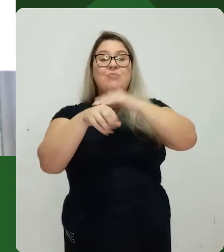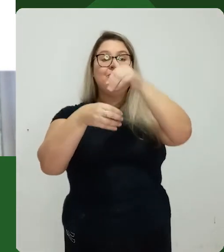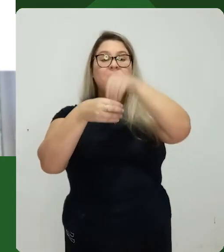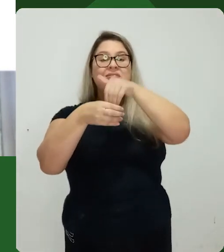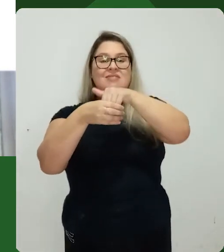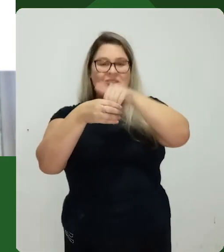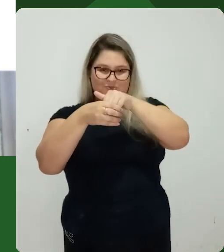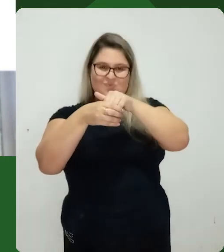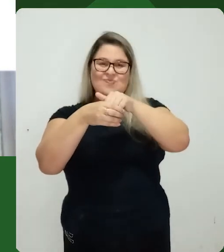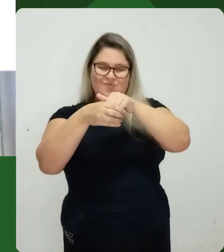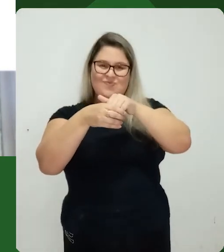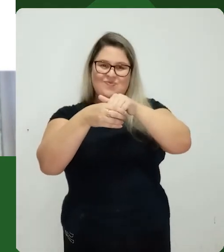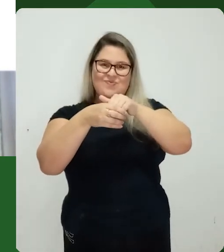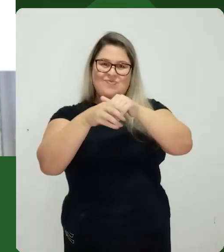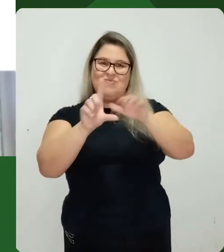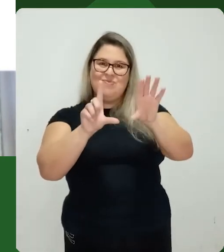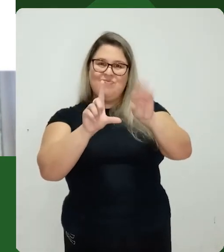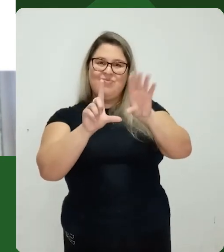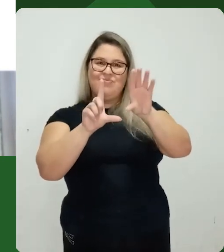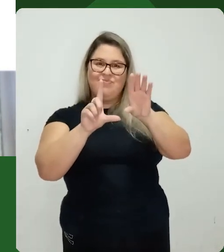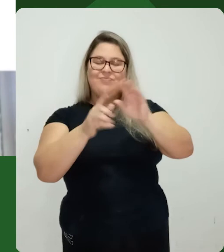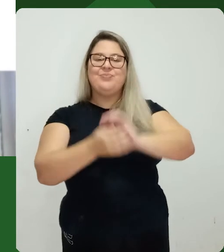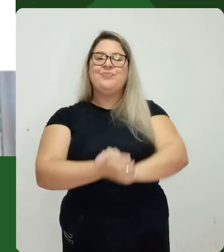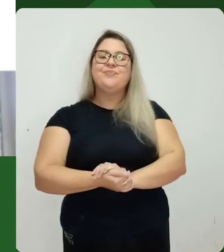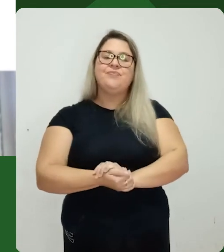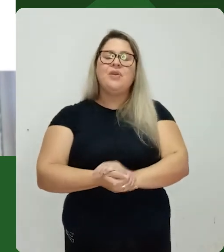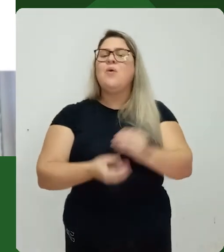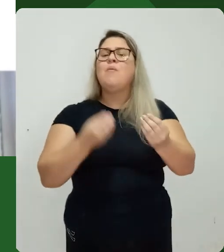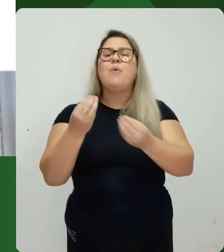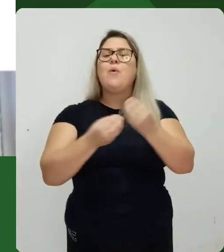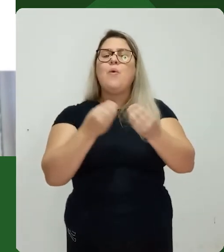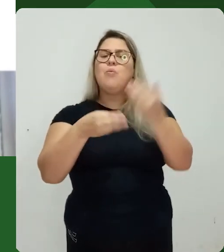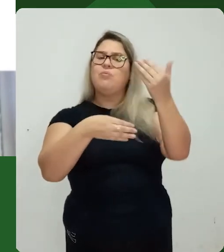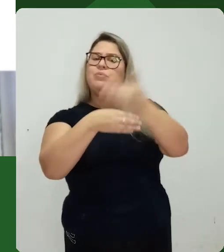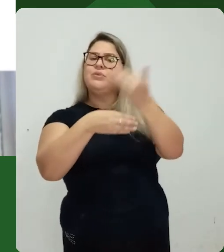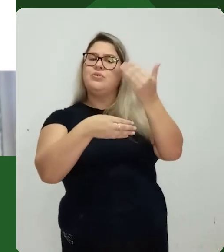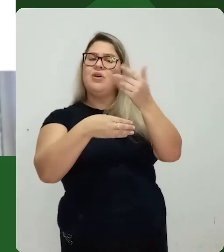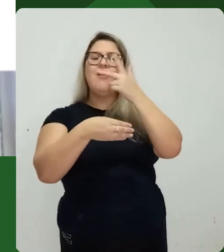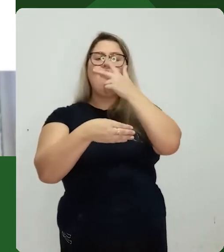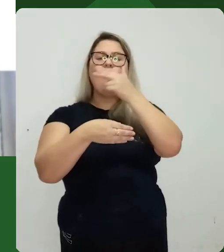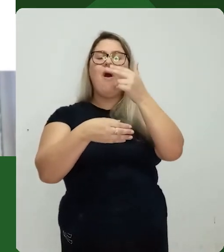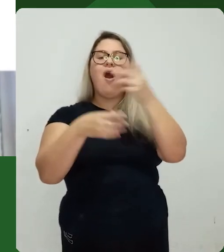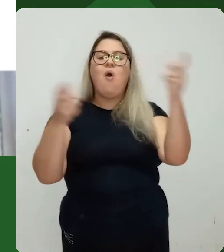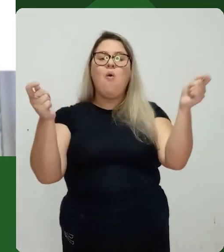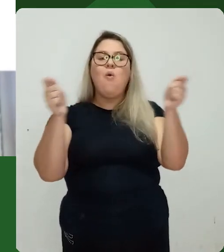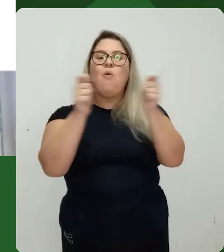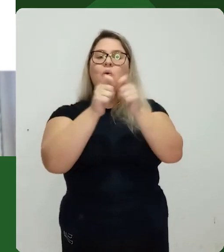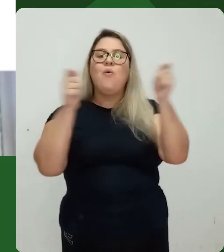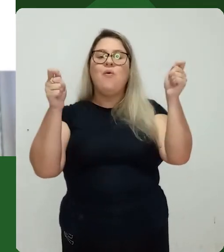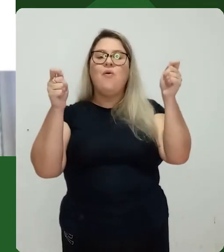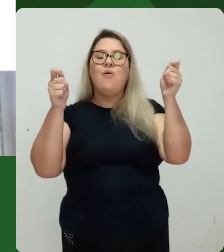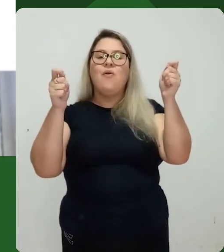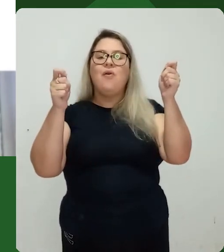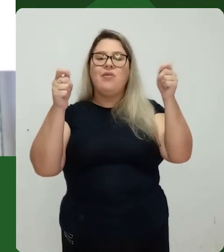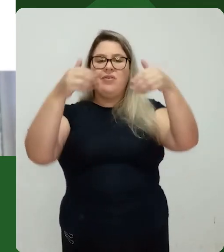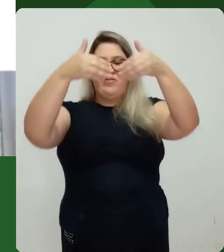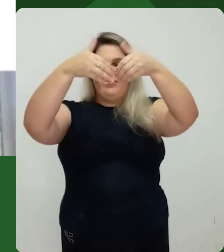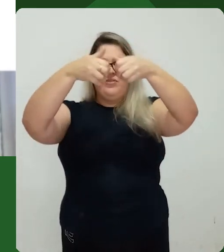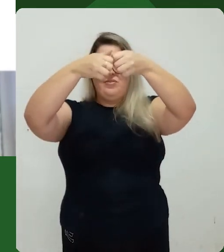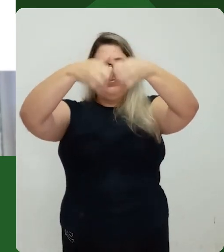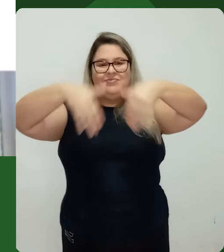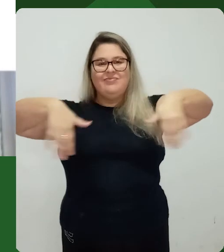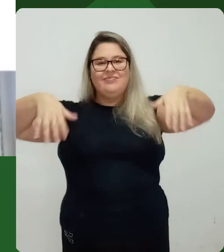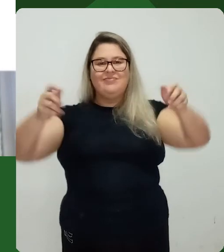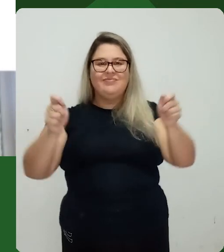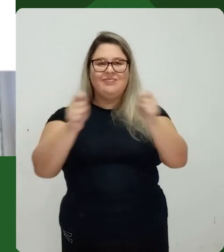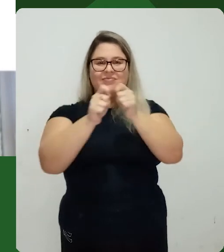tipo, cliquei, na verdade, na hora que eu cliquei, eu disparei, né? Mas é como se fosse o tempo ali que está disparando. Como é que é mais ou menos